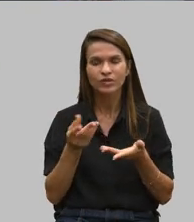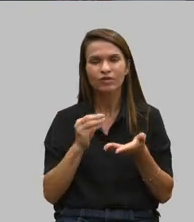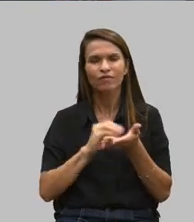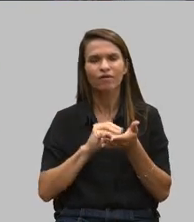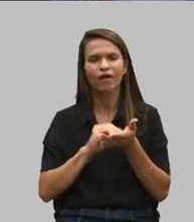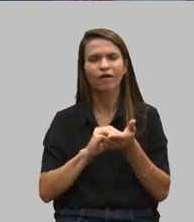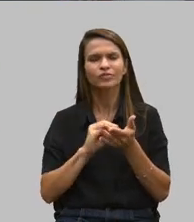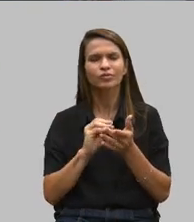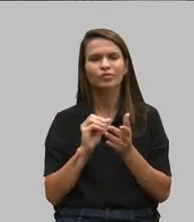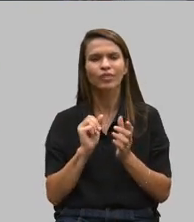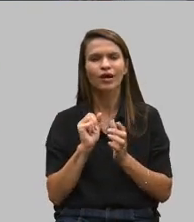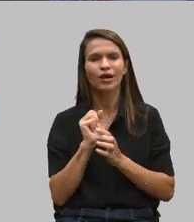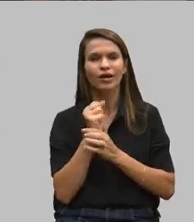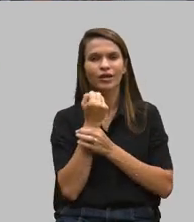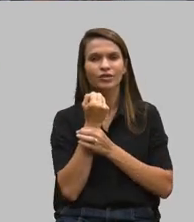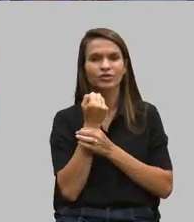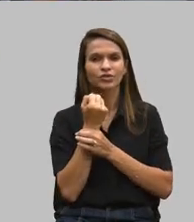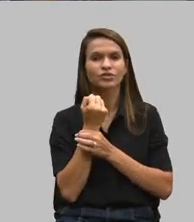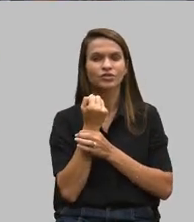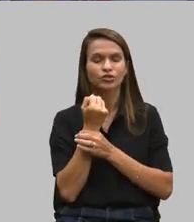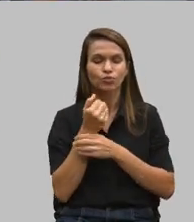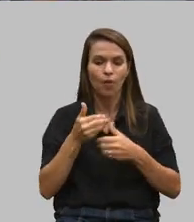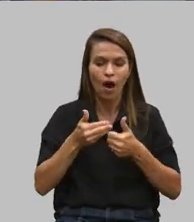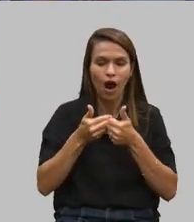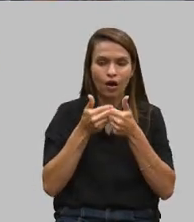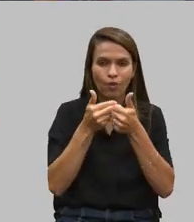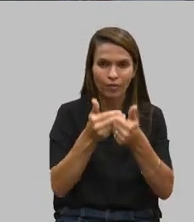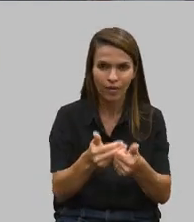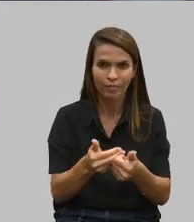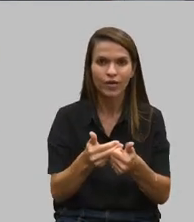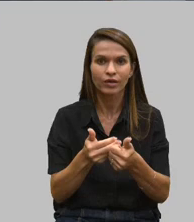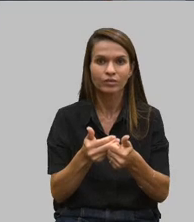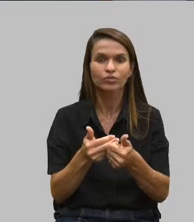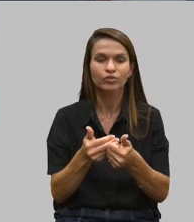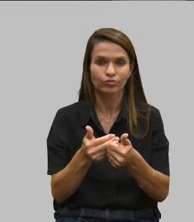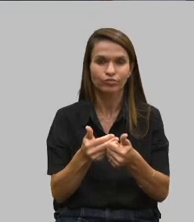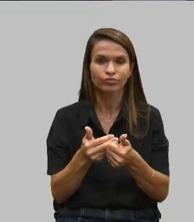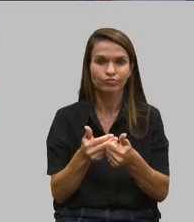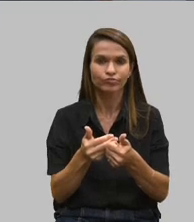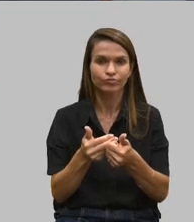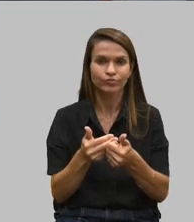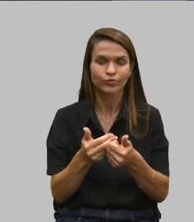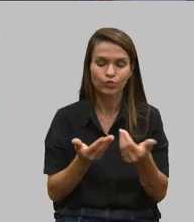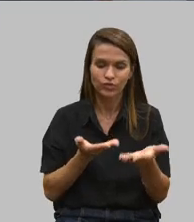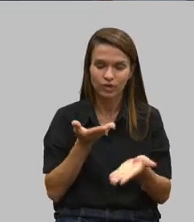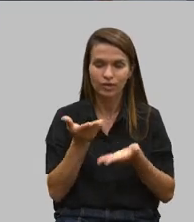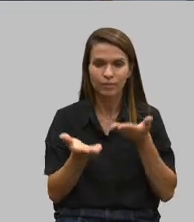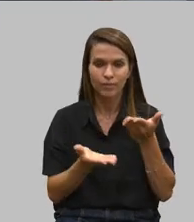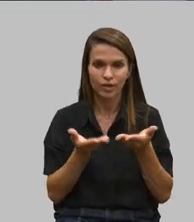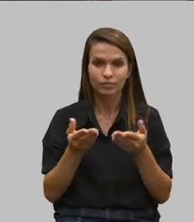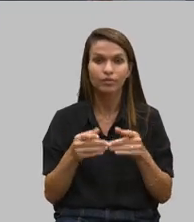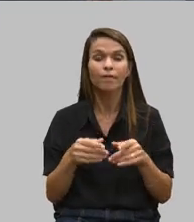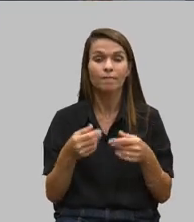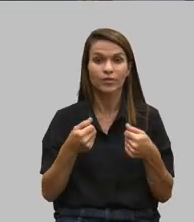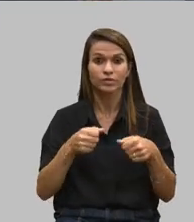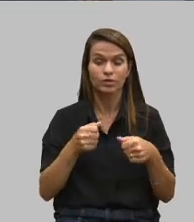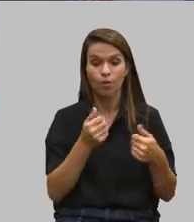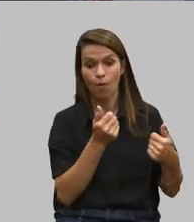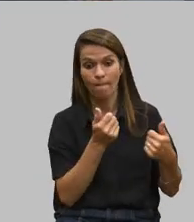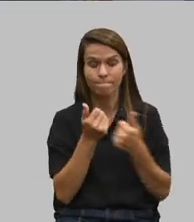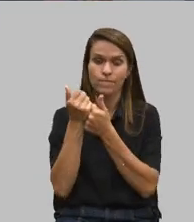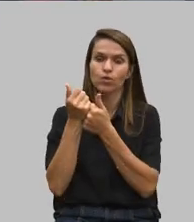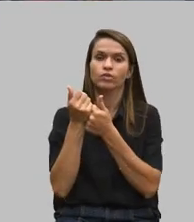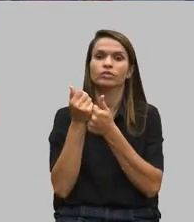acompanhamento e o tratamento então obviamente precisaremos de um apoio enorme da educação